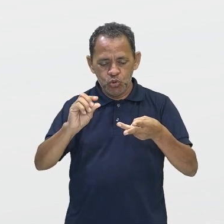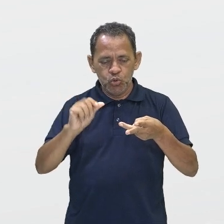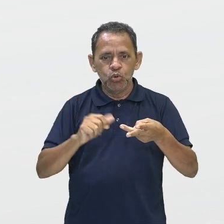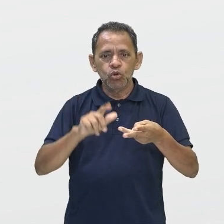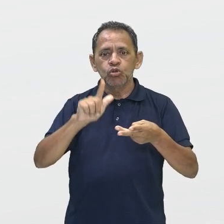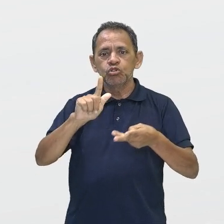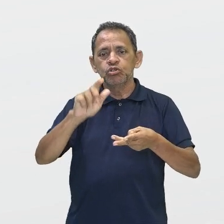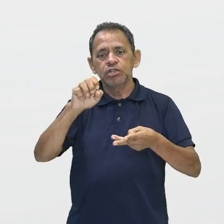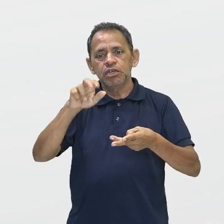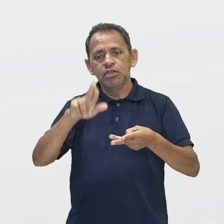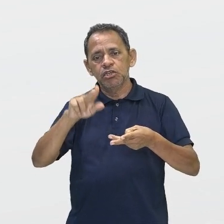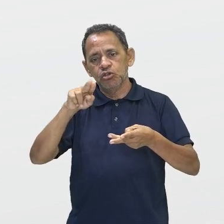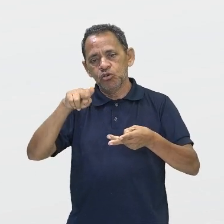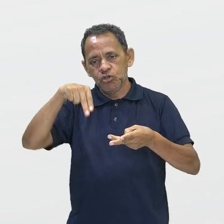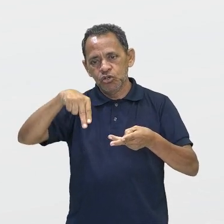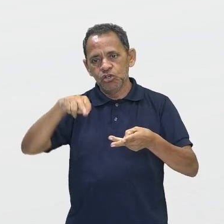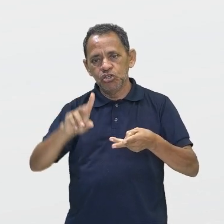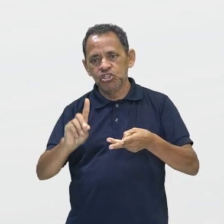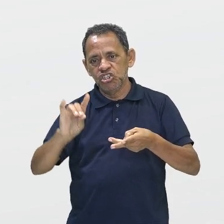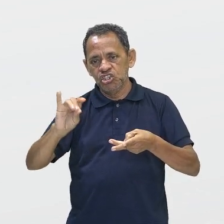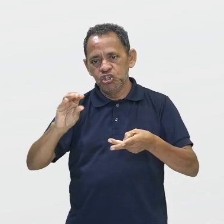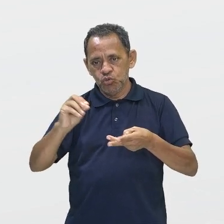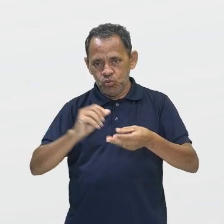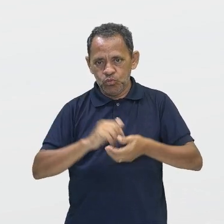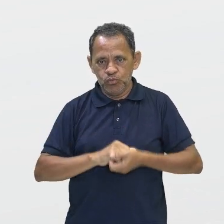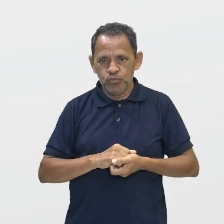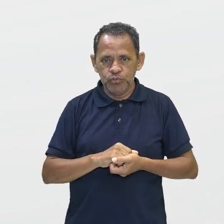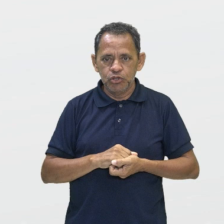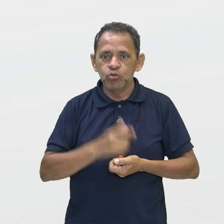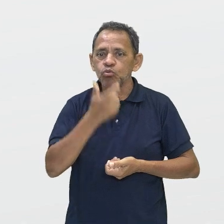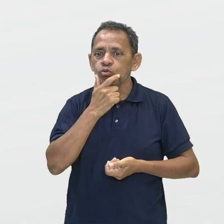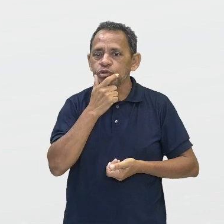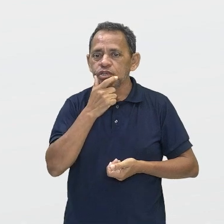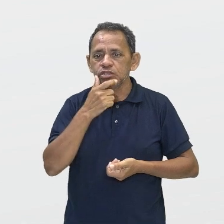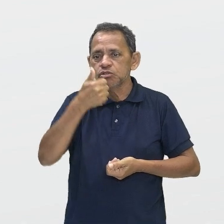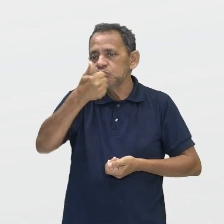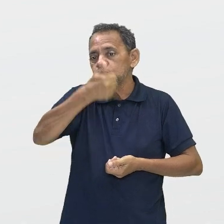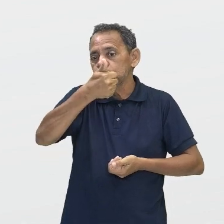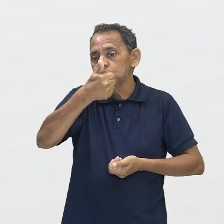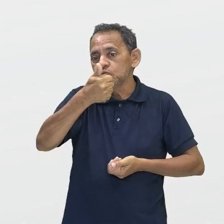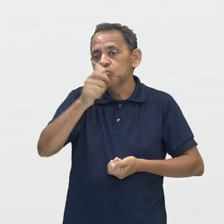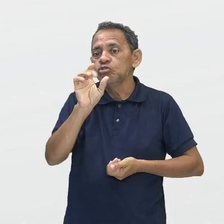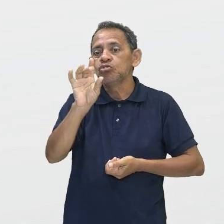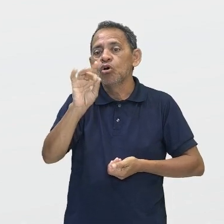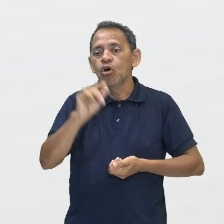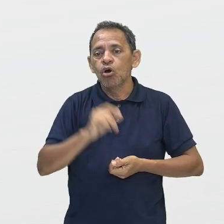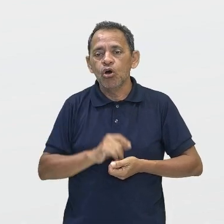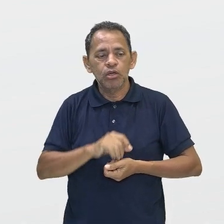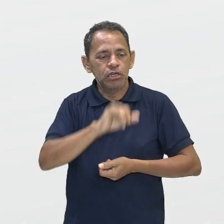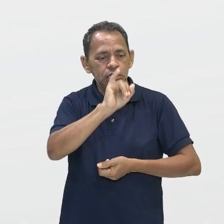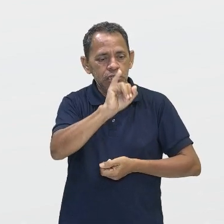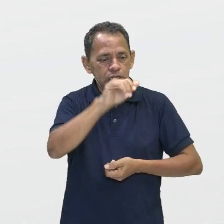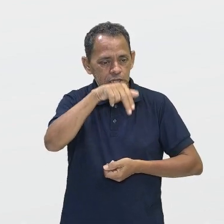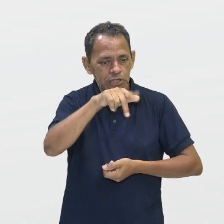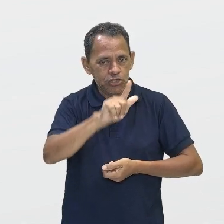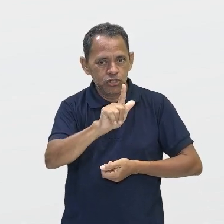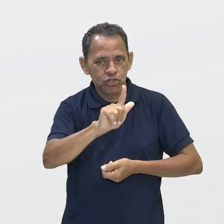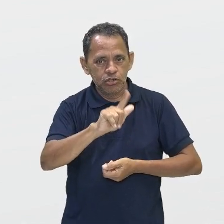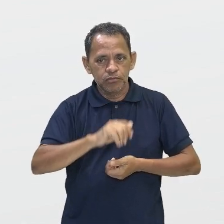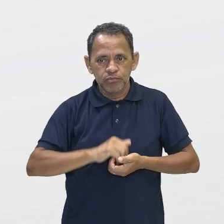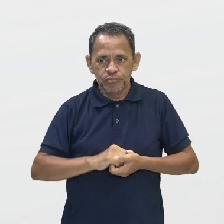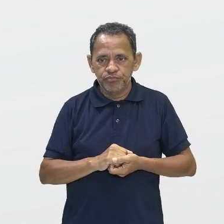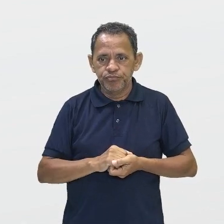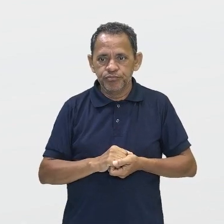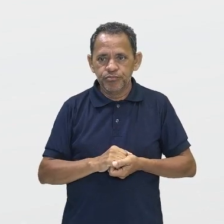comendo, caindo e assim em diante. Na língua inglesa só tem um, ing. Pronto, ok? Então eu